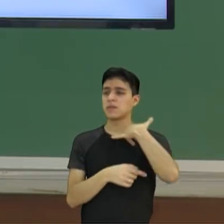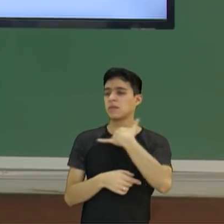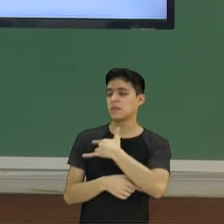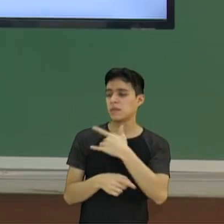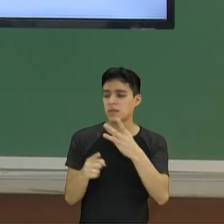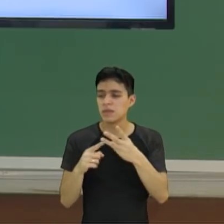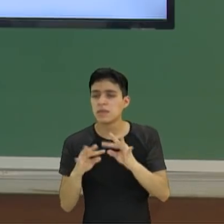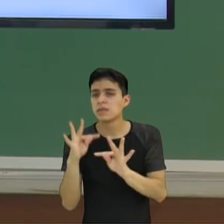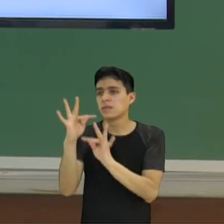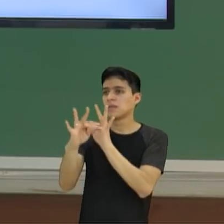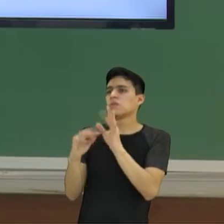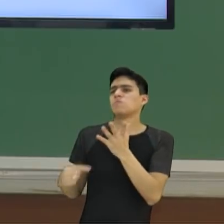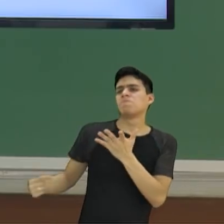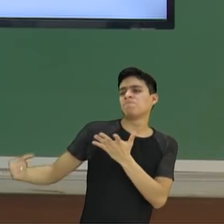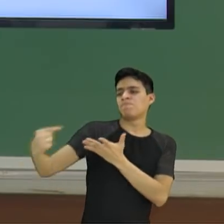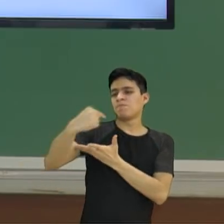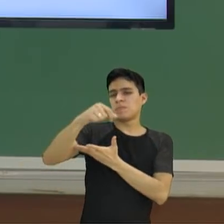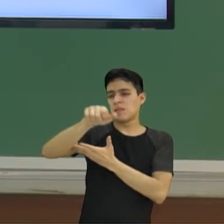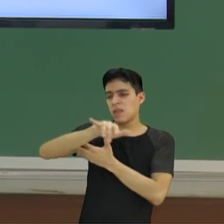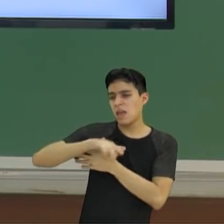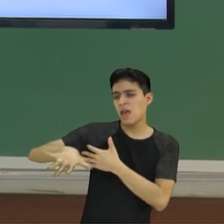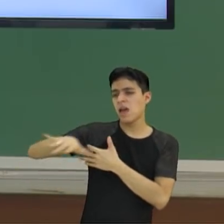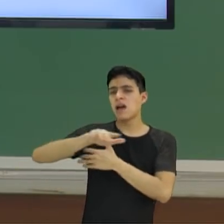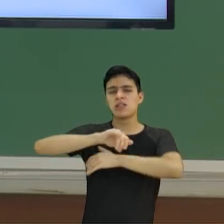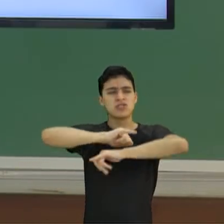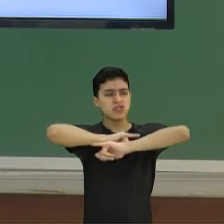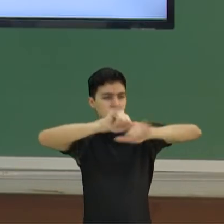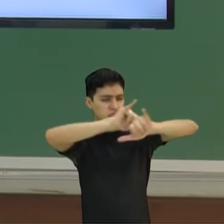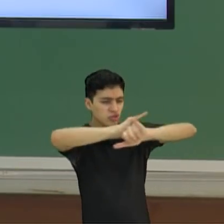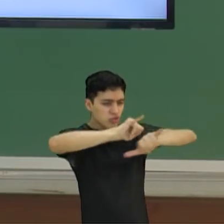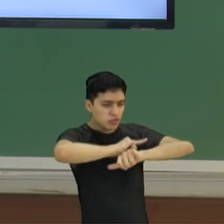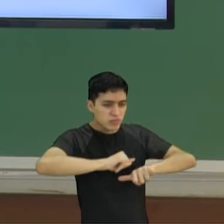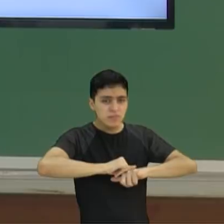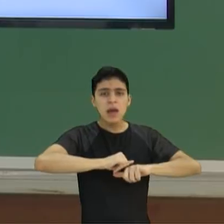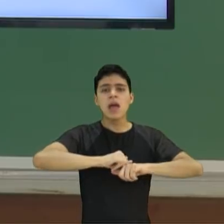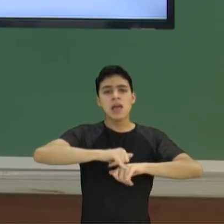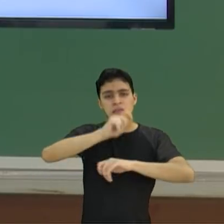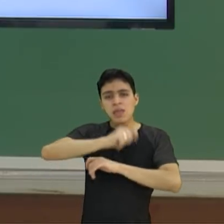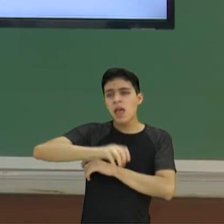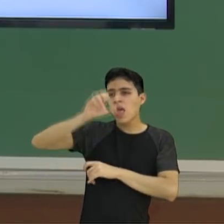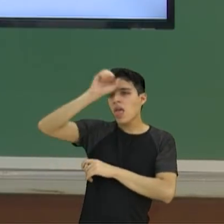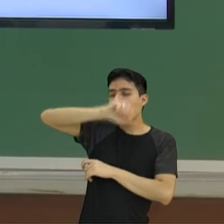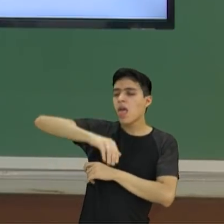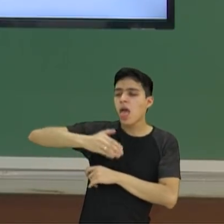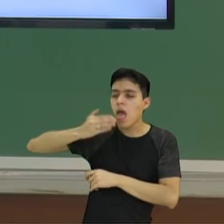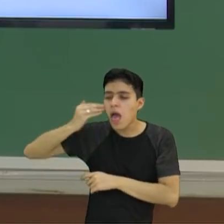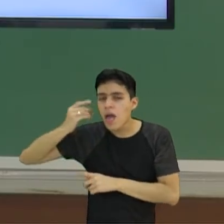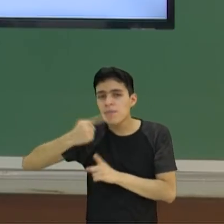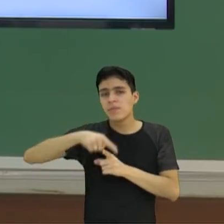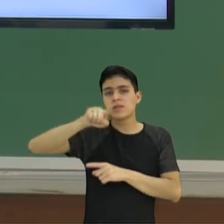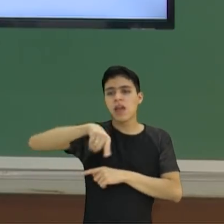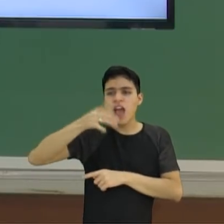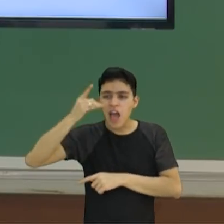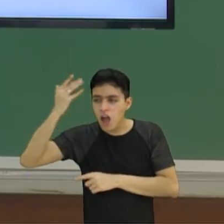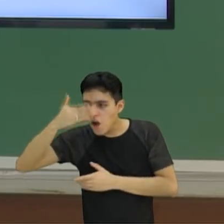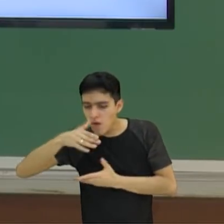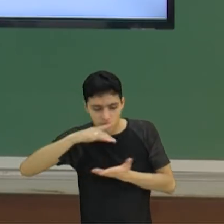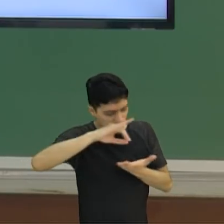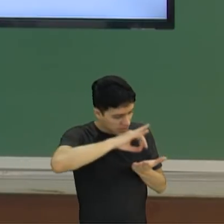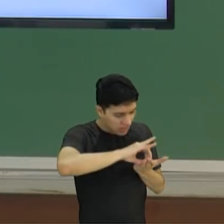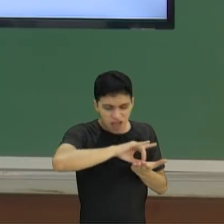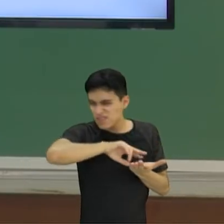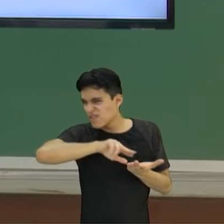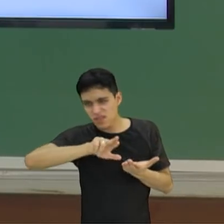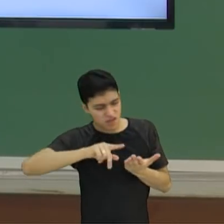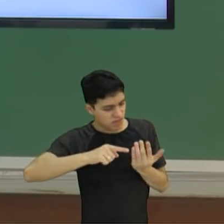de tecnologia, de todas as áreas que estão sendo noticiadas, você acaba aprendendo, porque você vai comprovar aquelas informações,